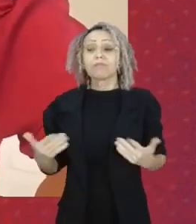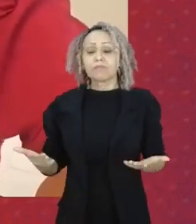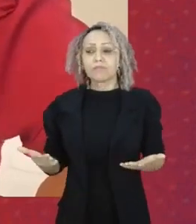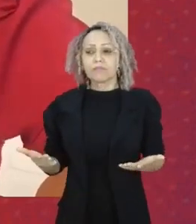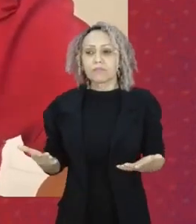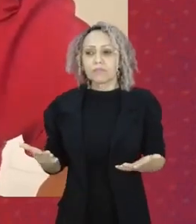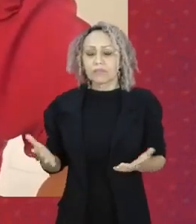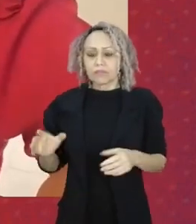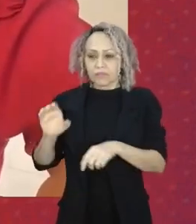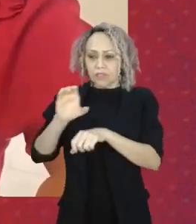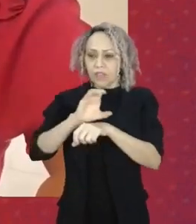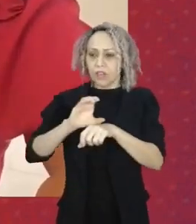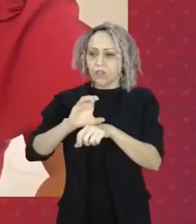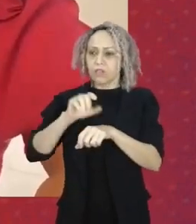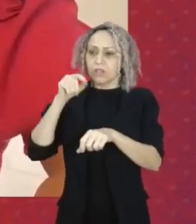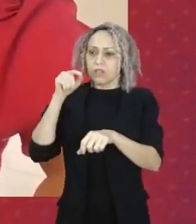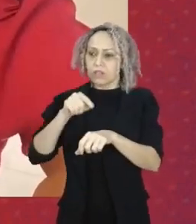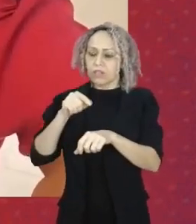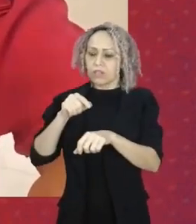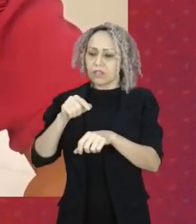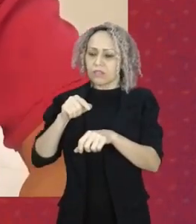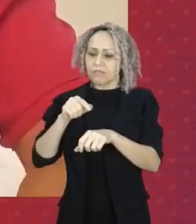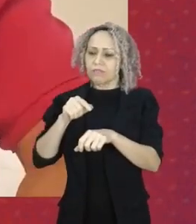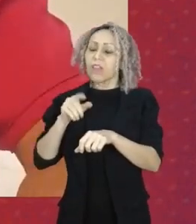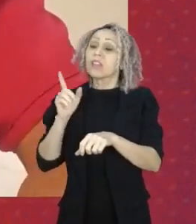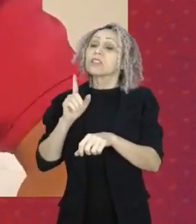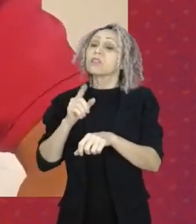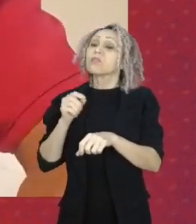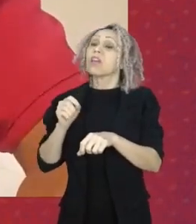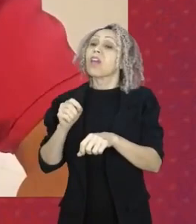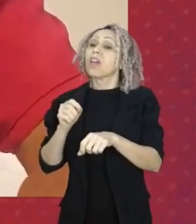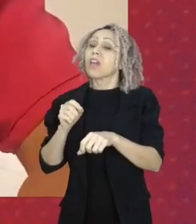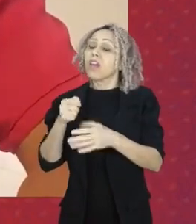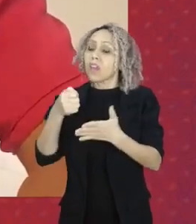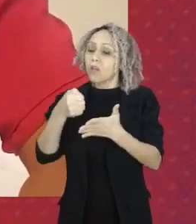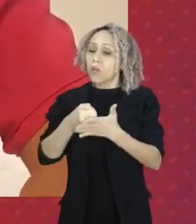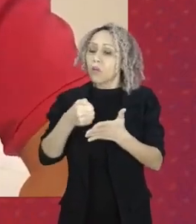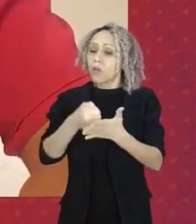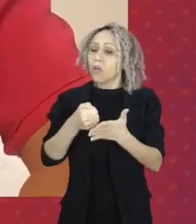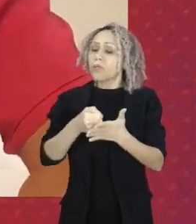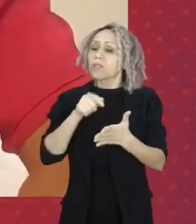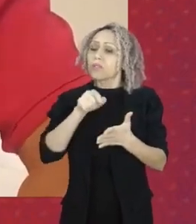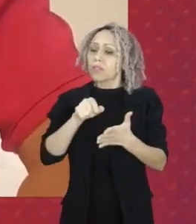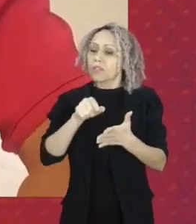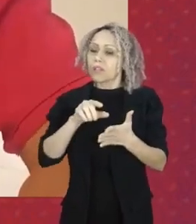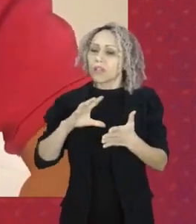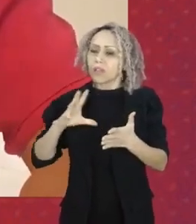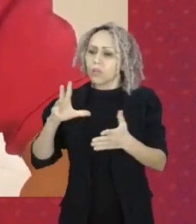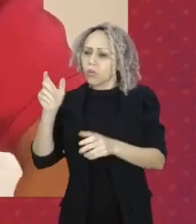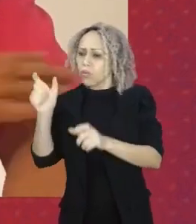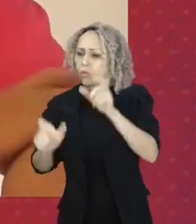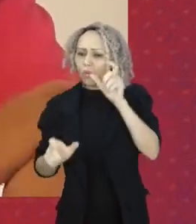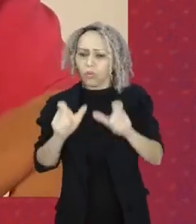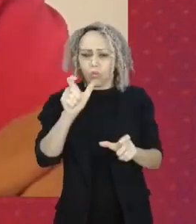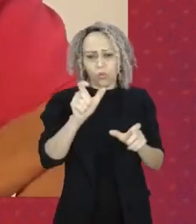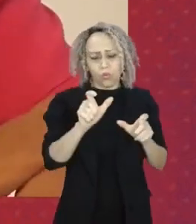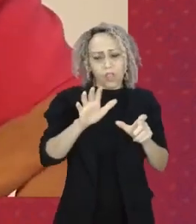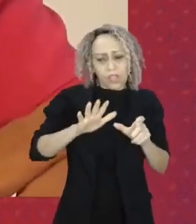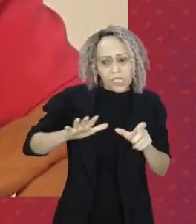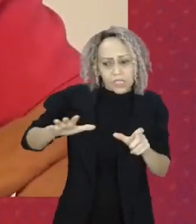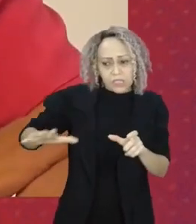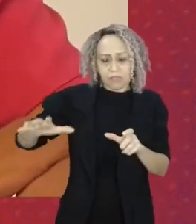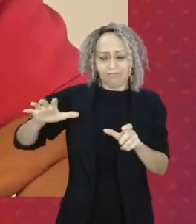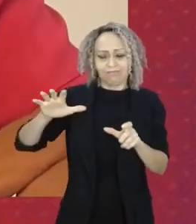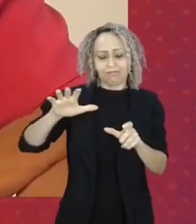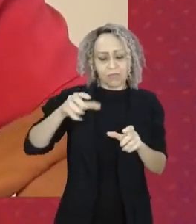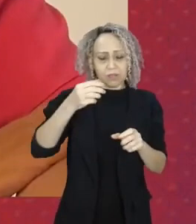a Constituição estabelece a obrigação de todas as esferas do